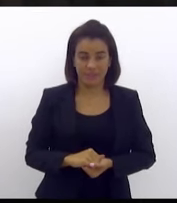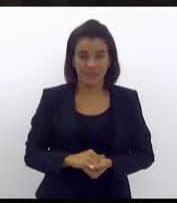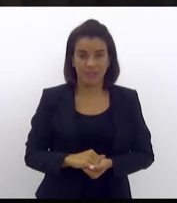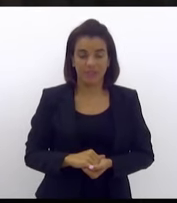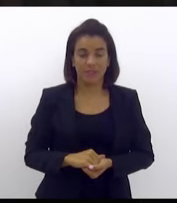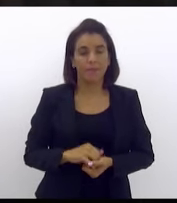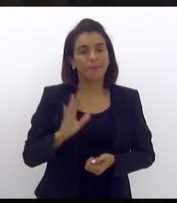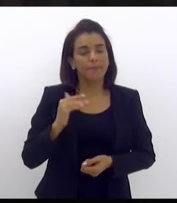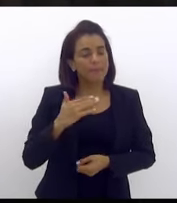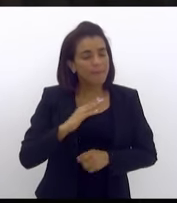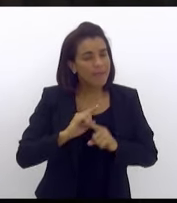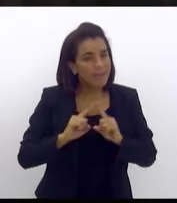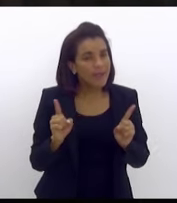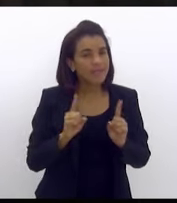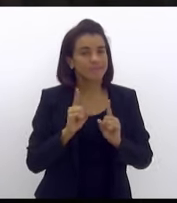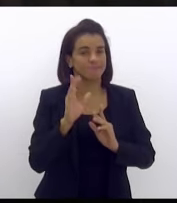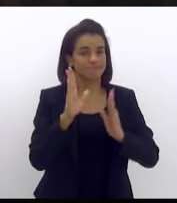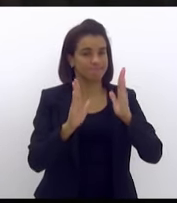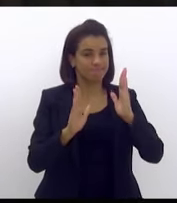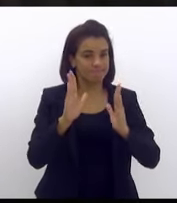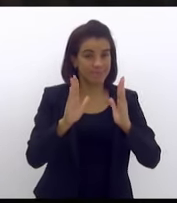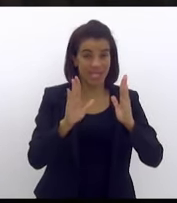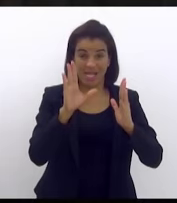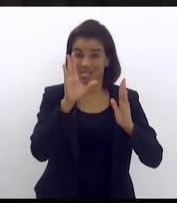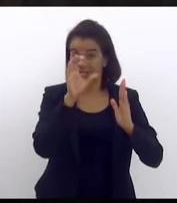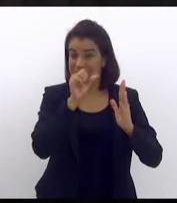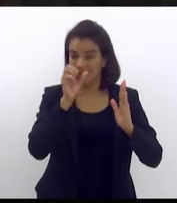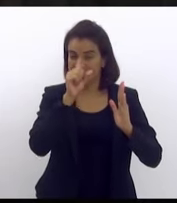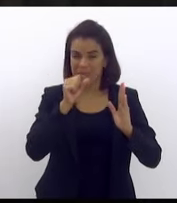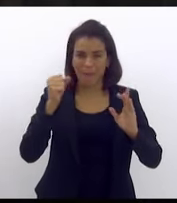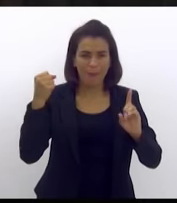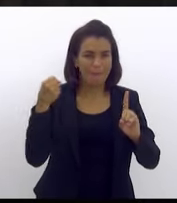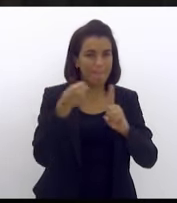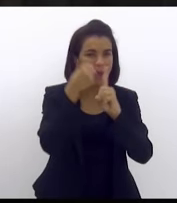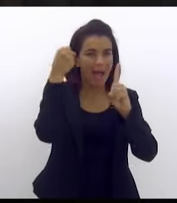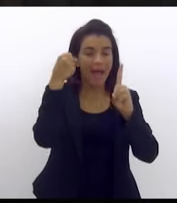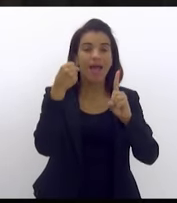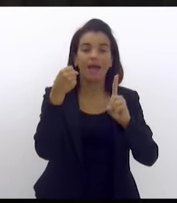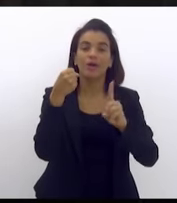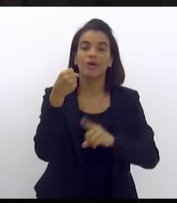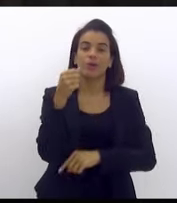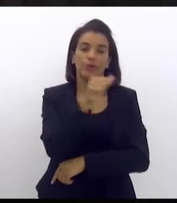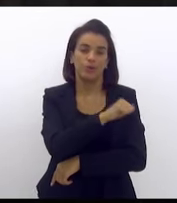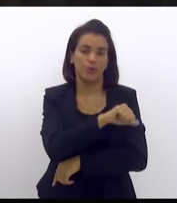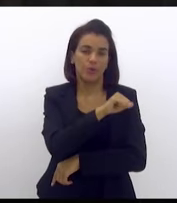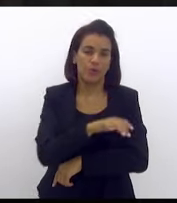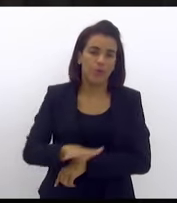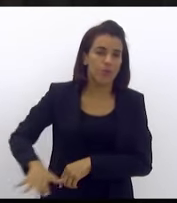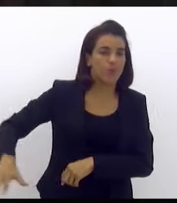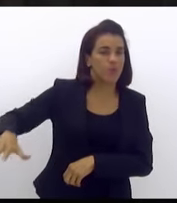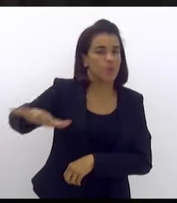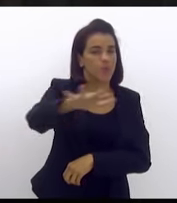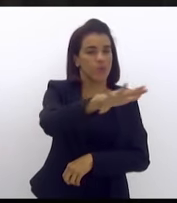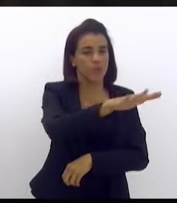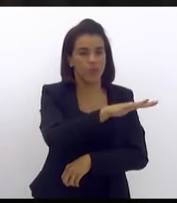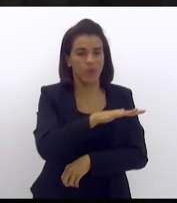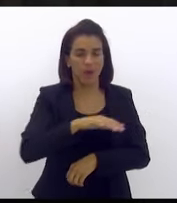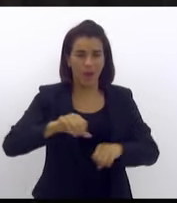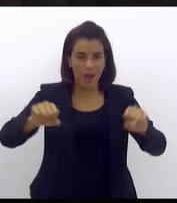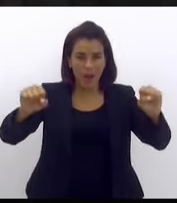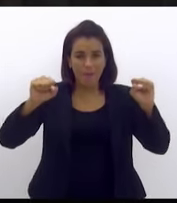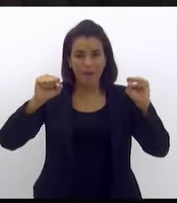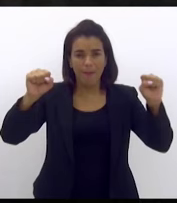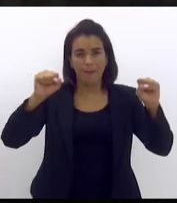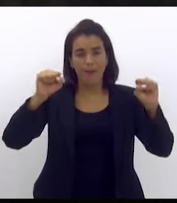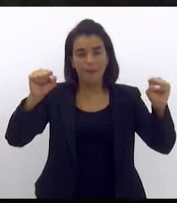Mas, naquele momento, naquele sábado histórico, o Rio de Janeiro, como um todo, foi